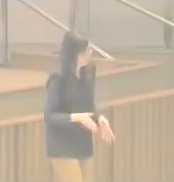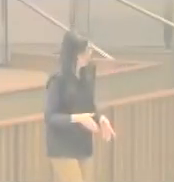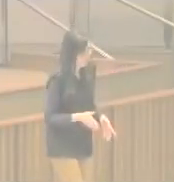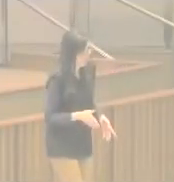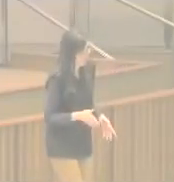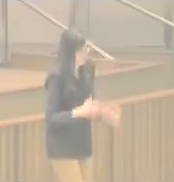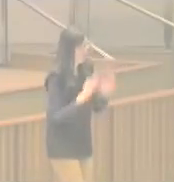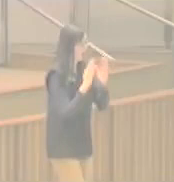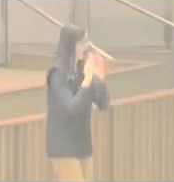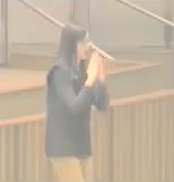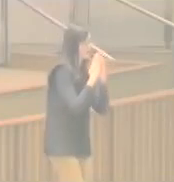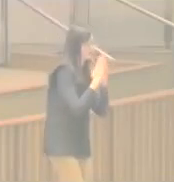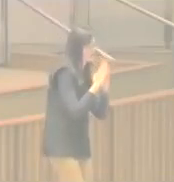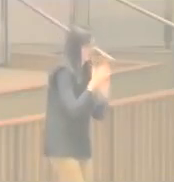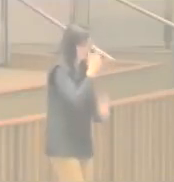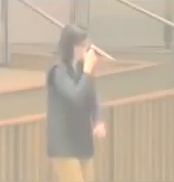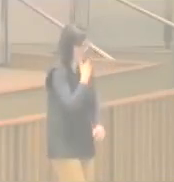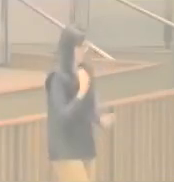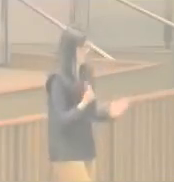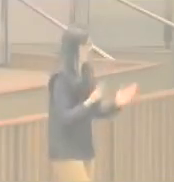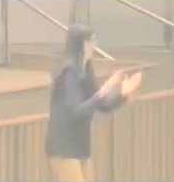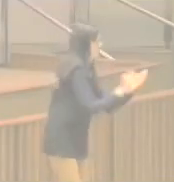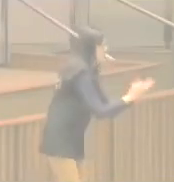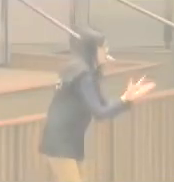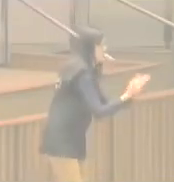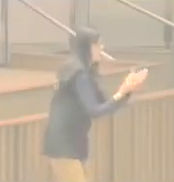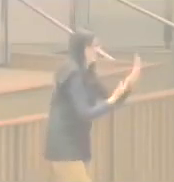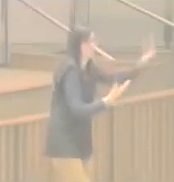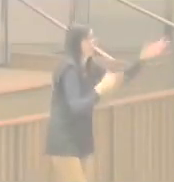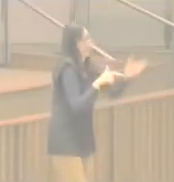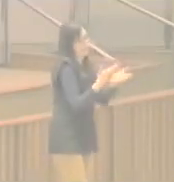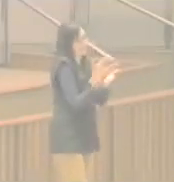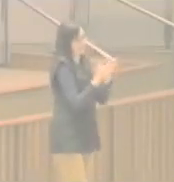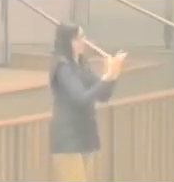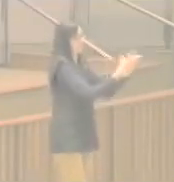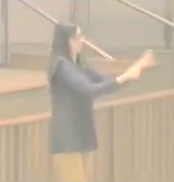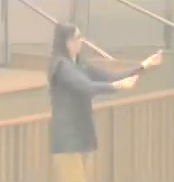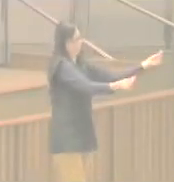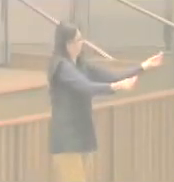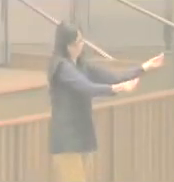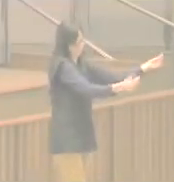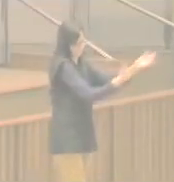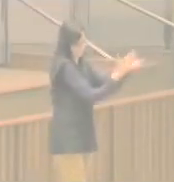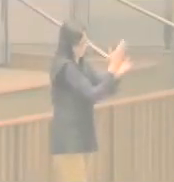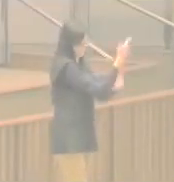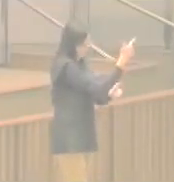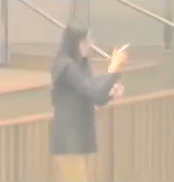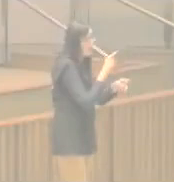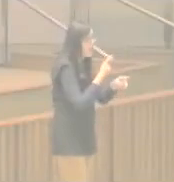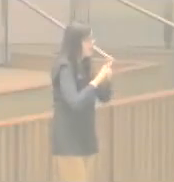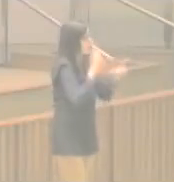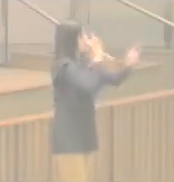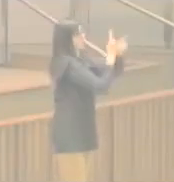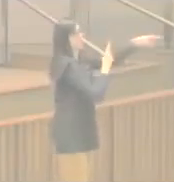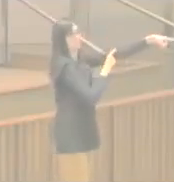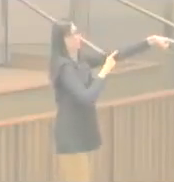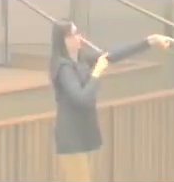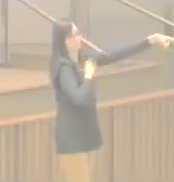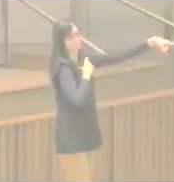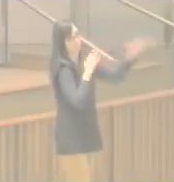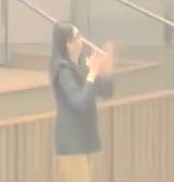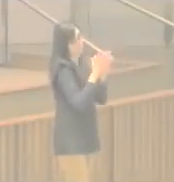oração de Manassés foi registrada no livro tal. Esse livro não existe mais. Por isso que é possível que essa oração